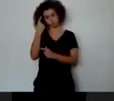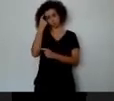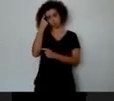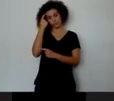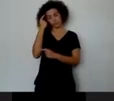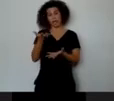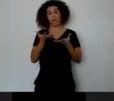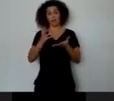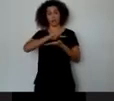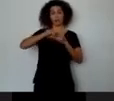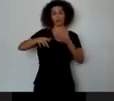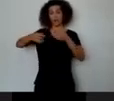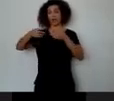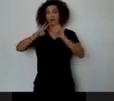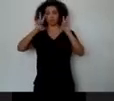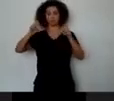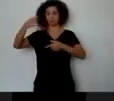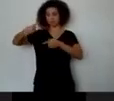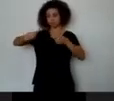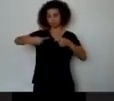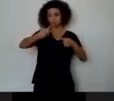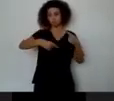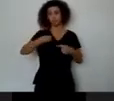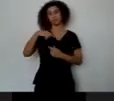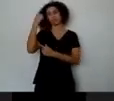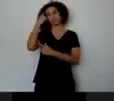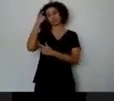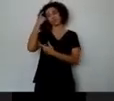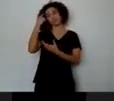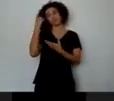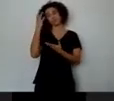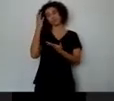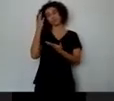mundo, eu pensei em fazer uma coisa para a instituição inteira.